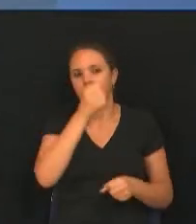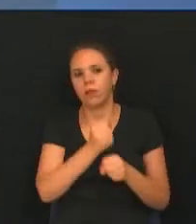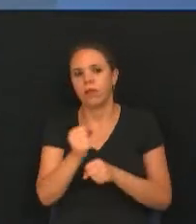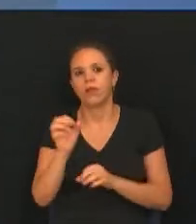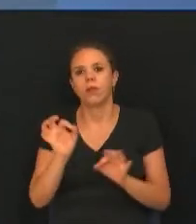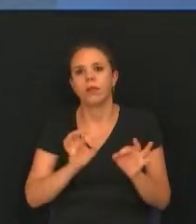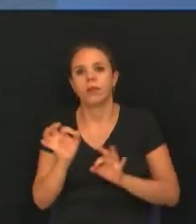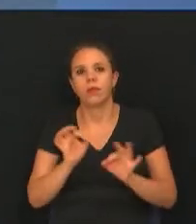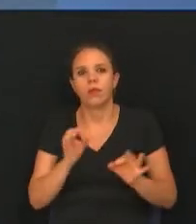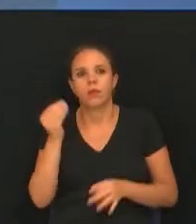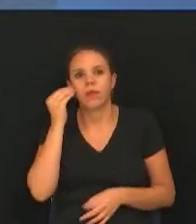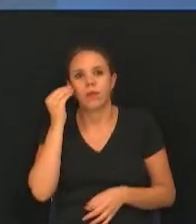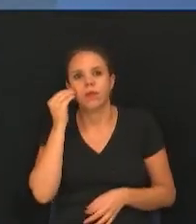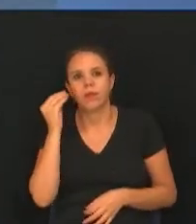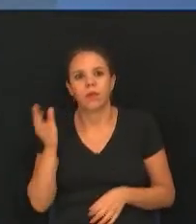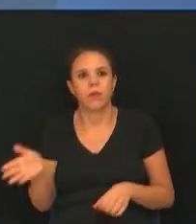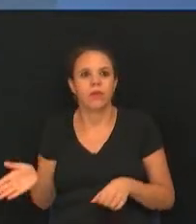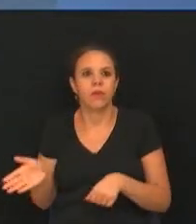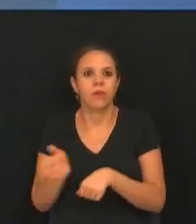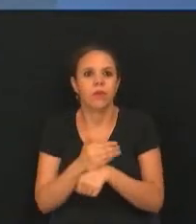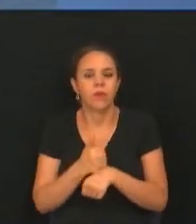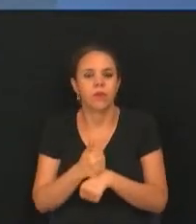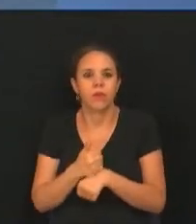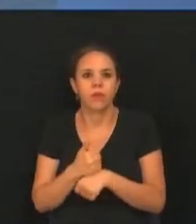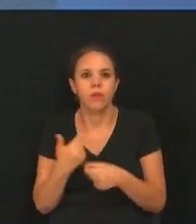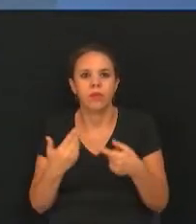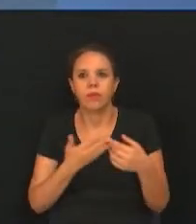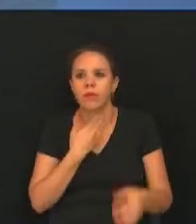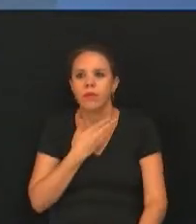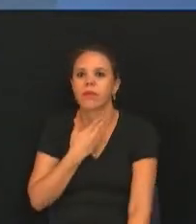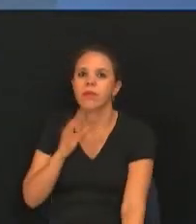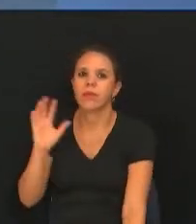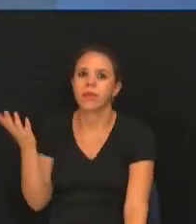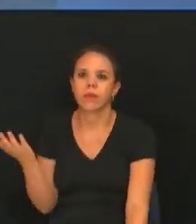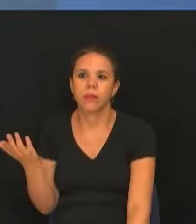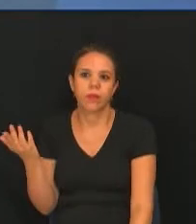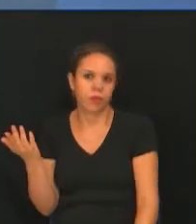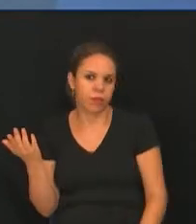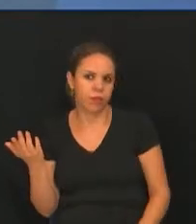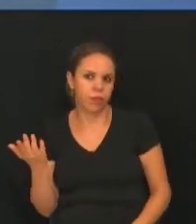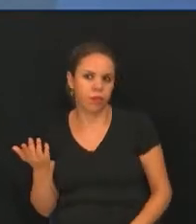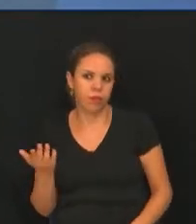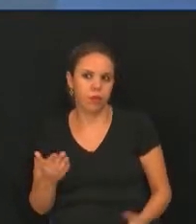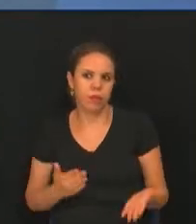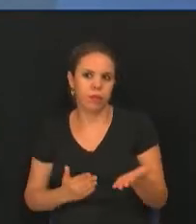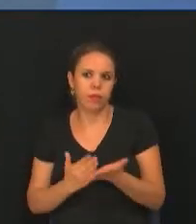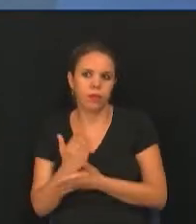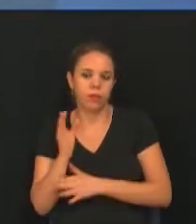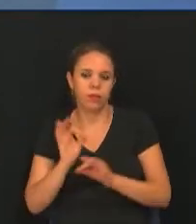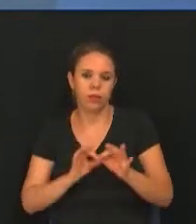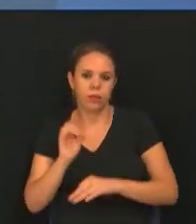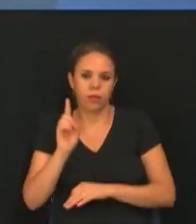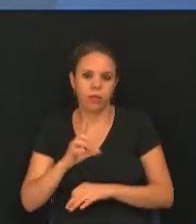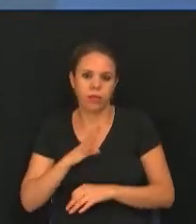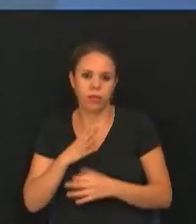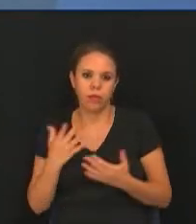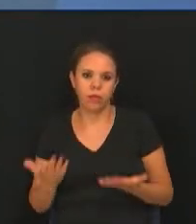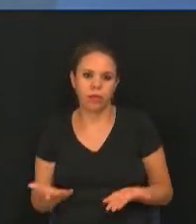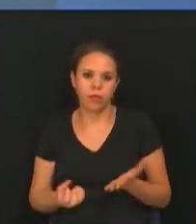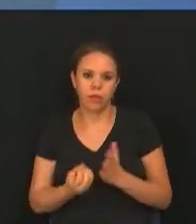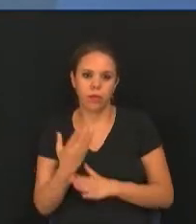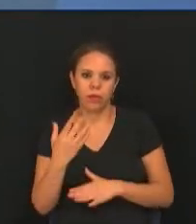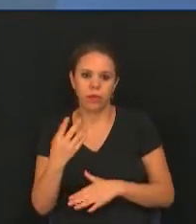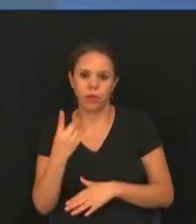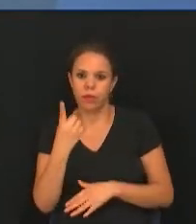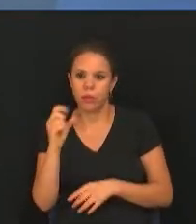praticamente tentando antecipar os debates que acontecem quando da aprovação do plano diretor da cidade, que acontece a cada